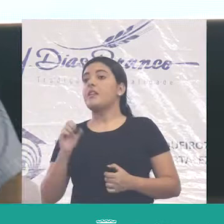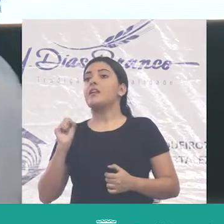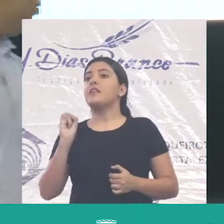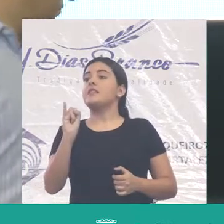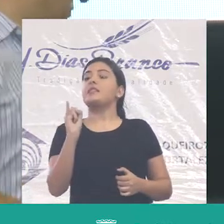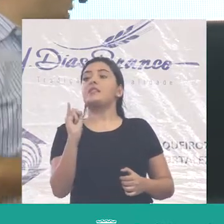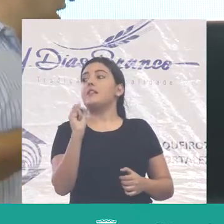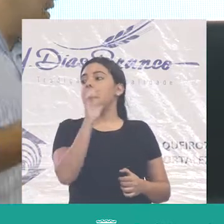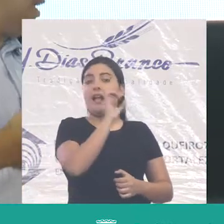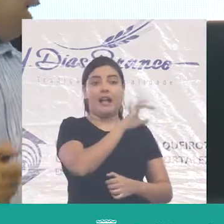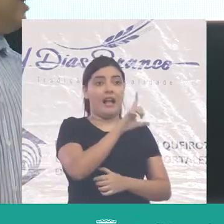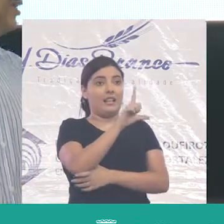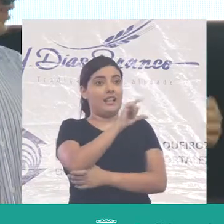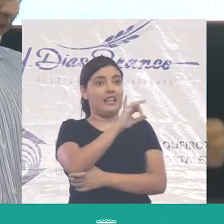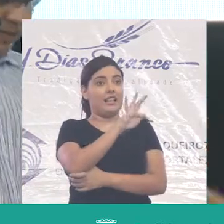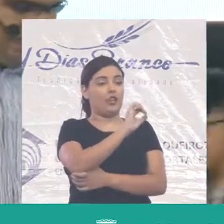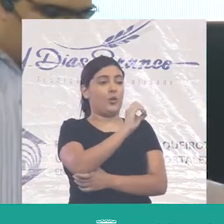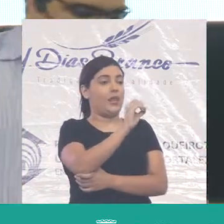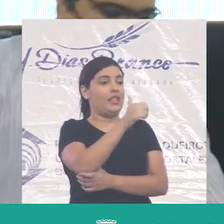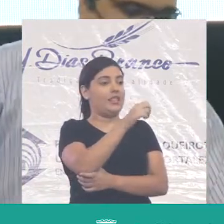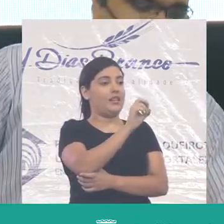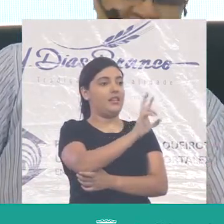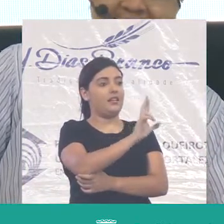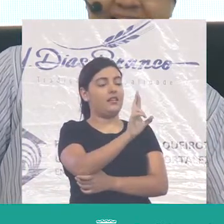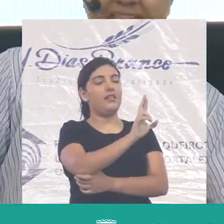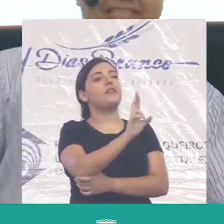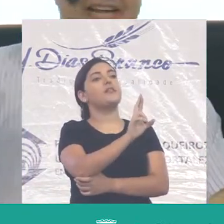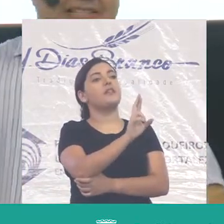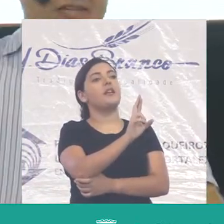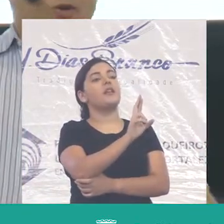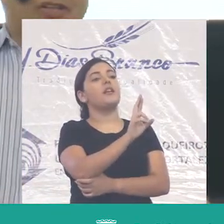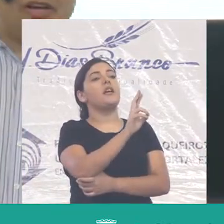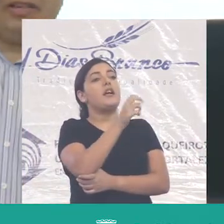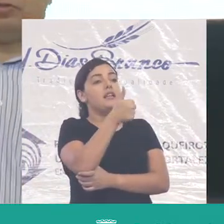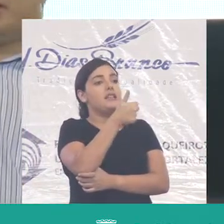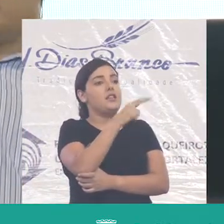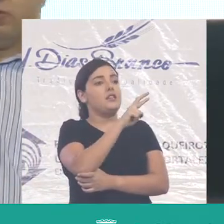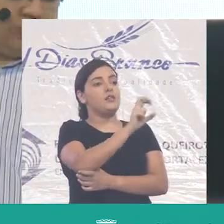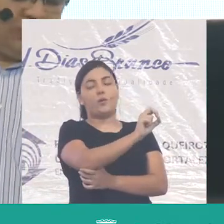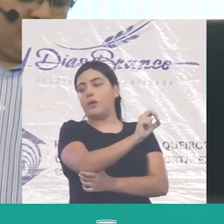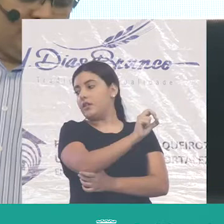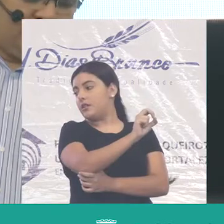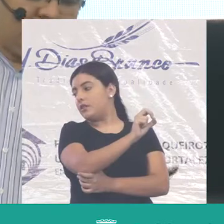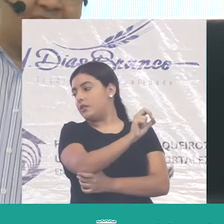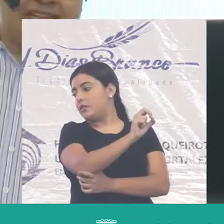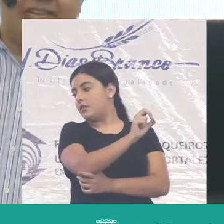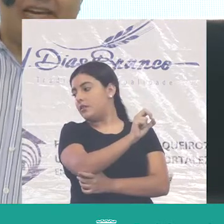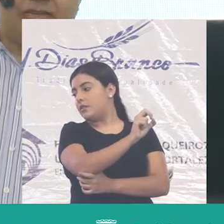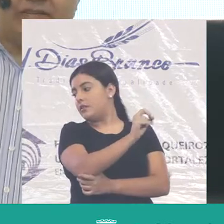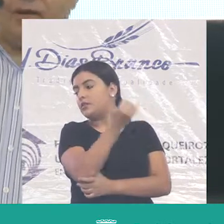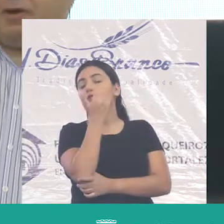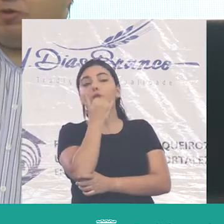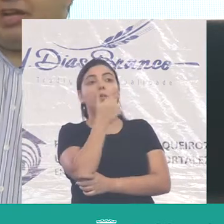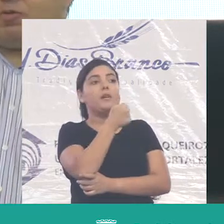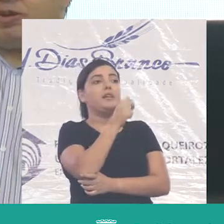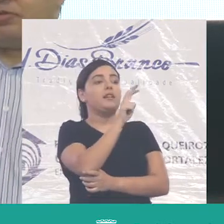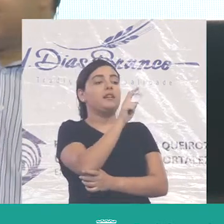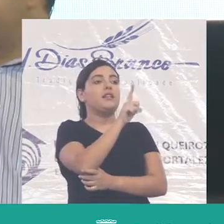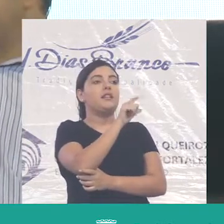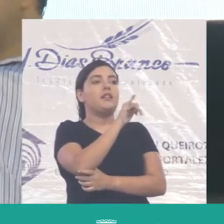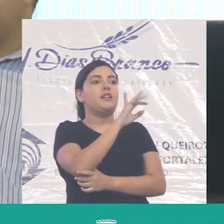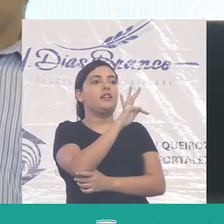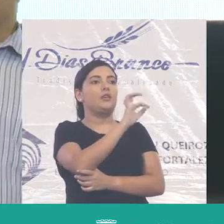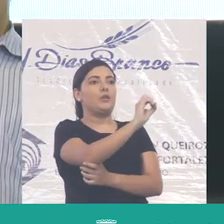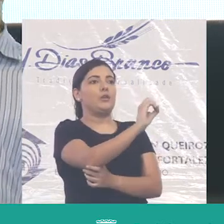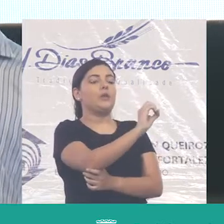Se cada litro fosse R$10, na lata de 150 litros, de 15 litros, era para custar